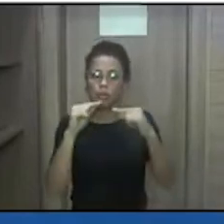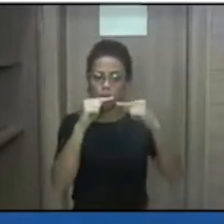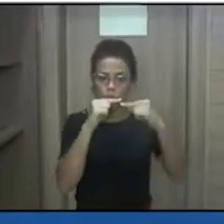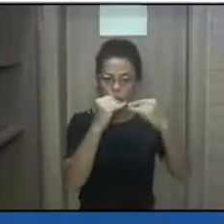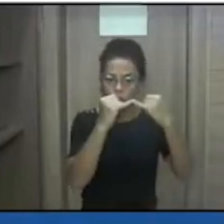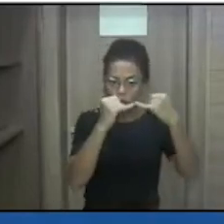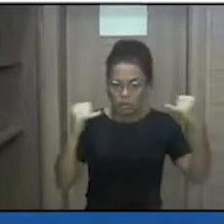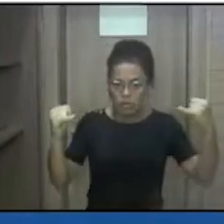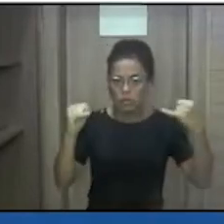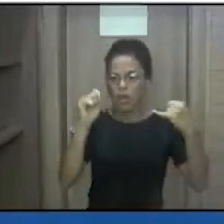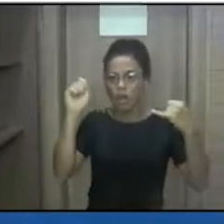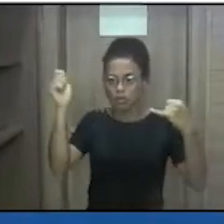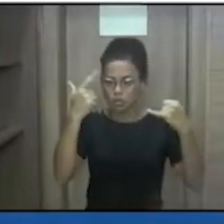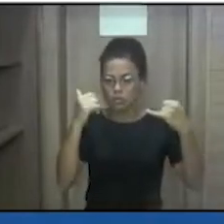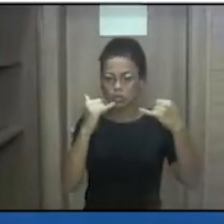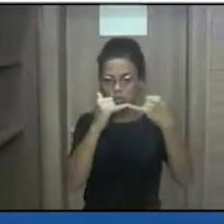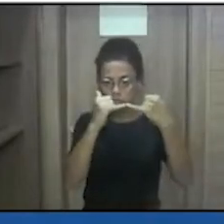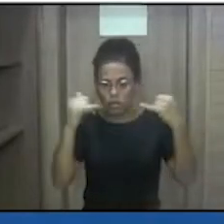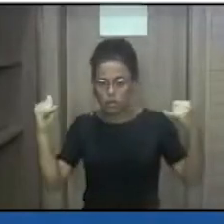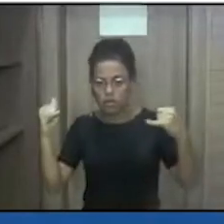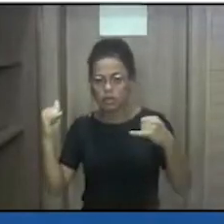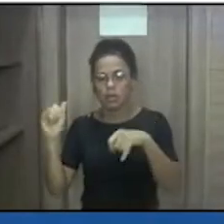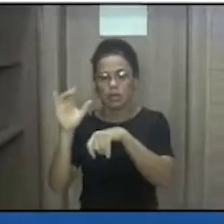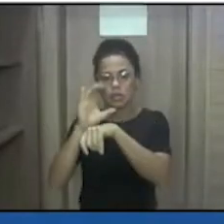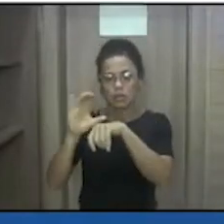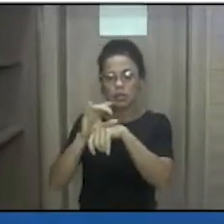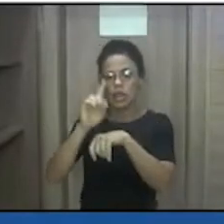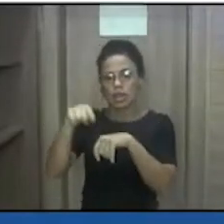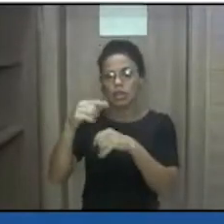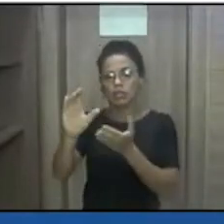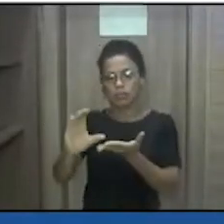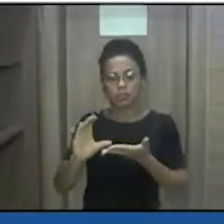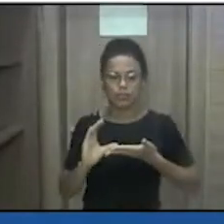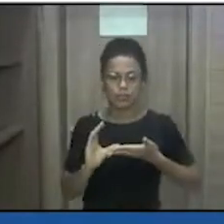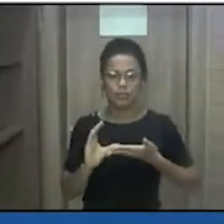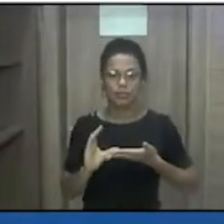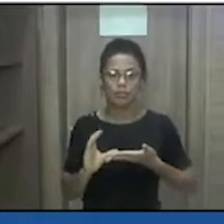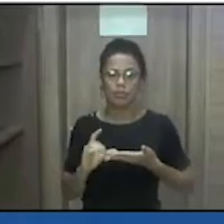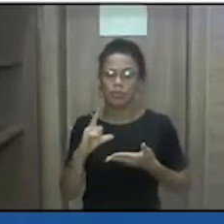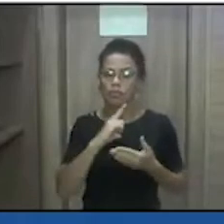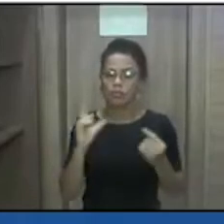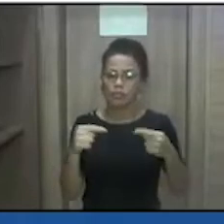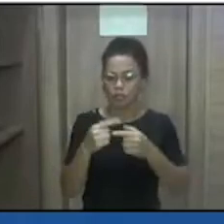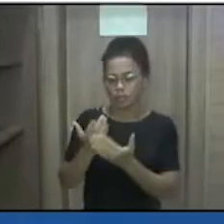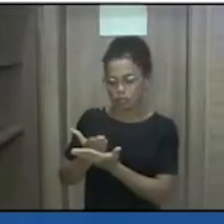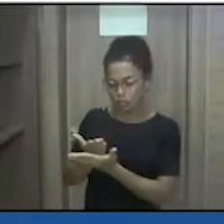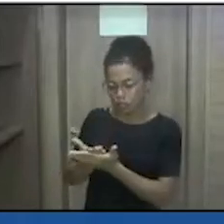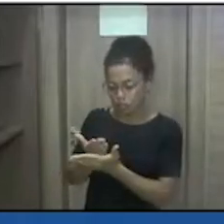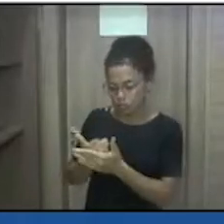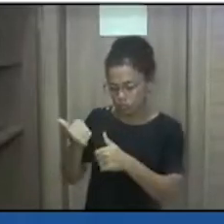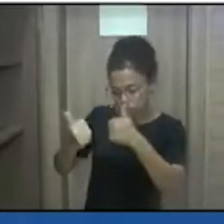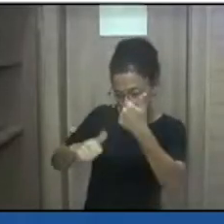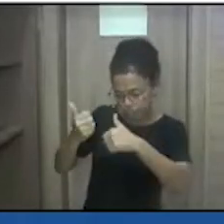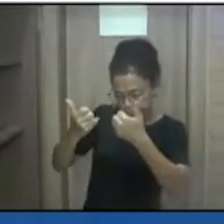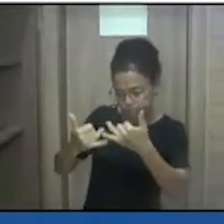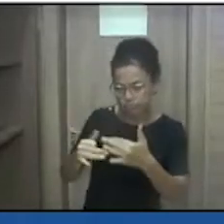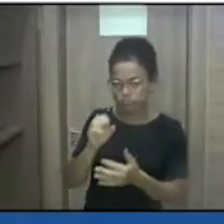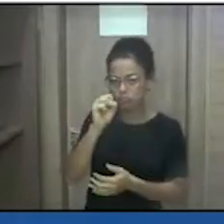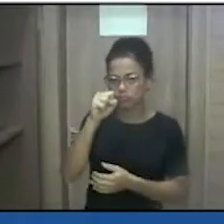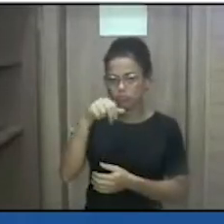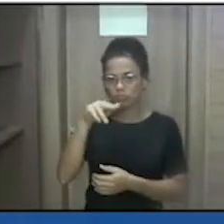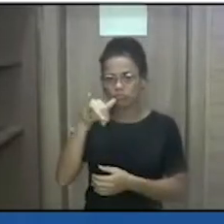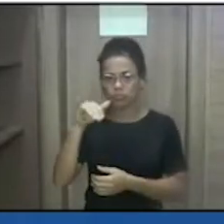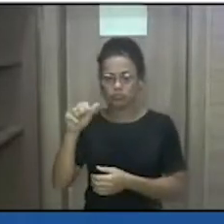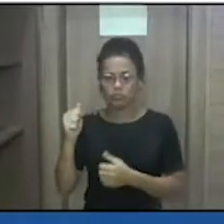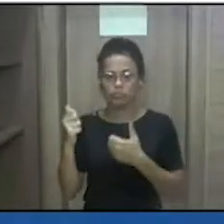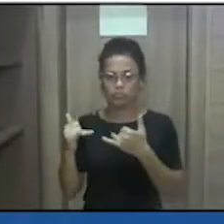Então, a gente vai observar as diferenças de valores praticados, que coadunam com os estudos que Sônia já tinha apresentado, com maiores valores